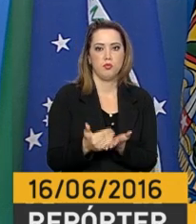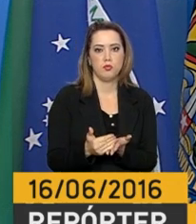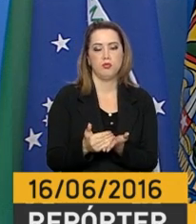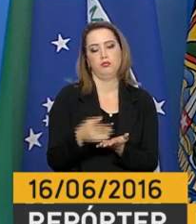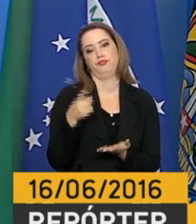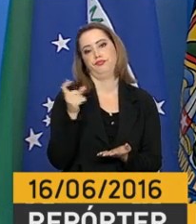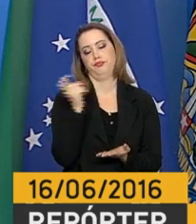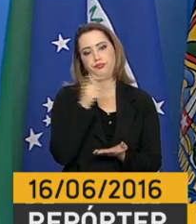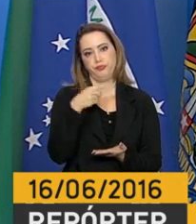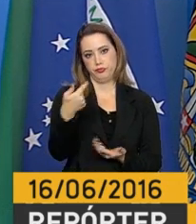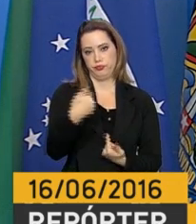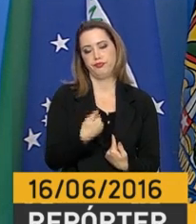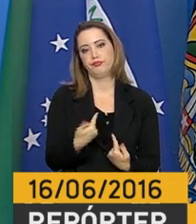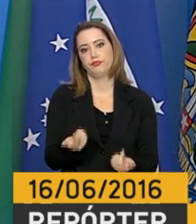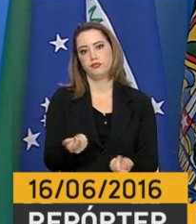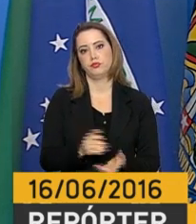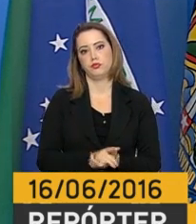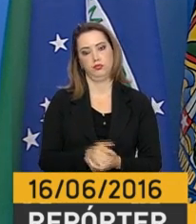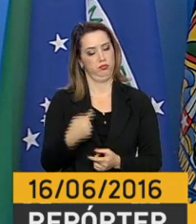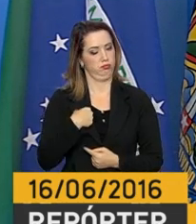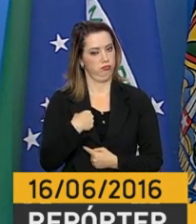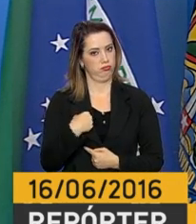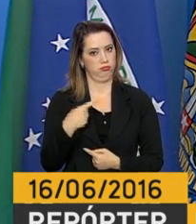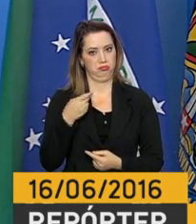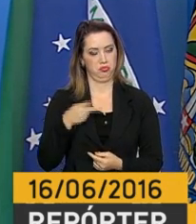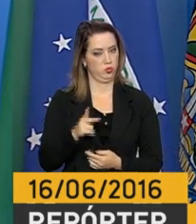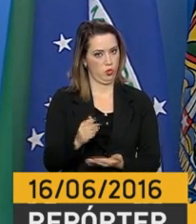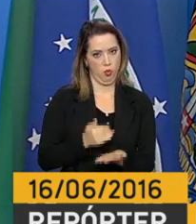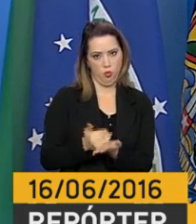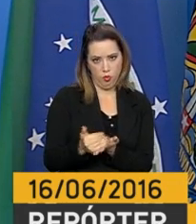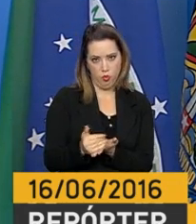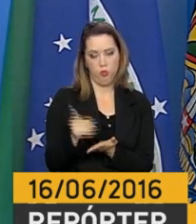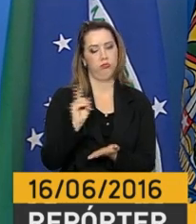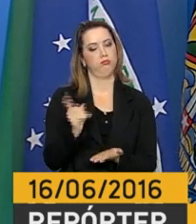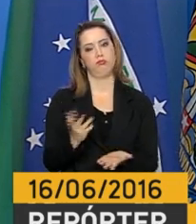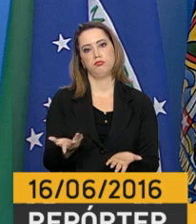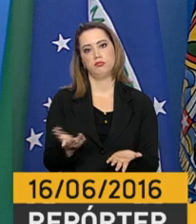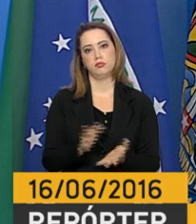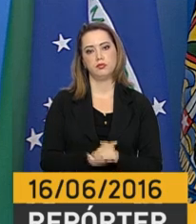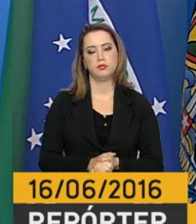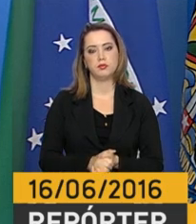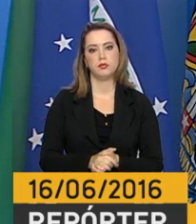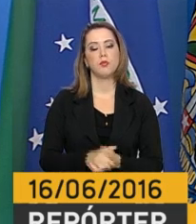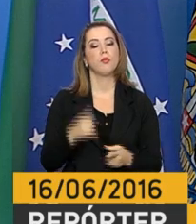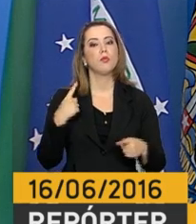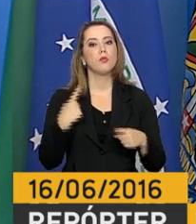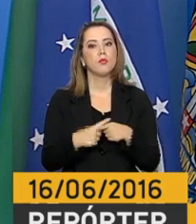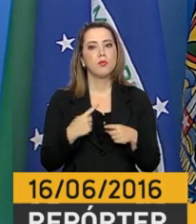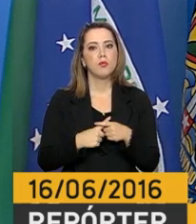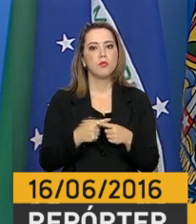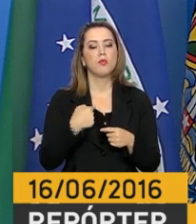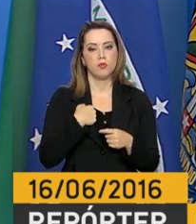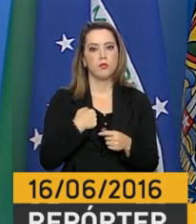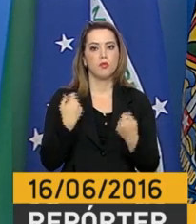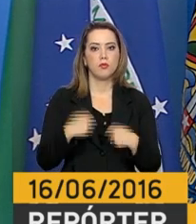deixam passar em branco, eu não deixarei. Até porque devo